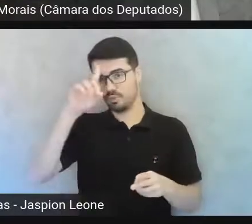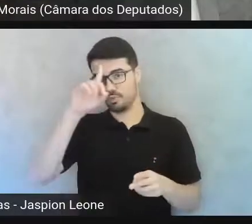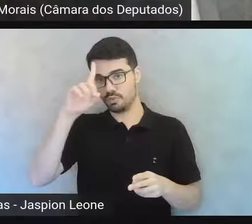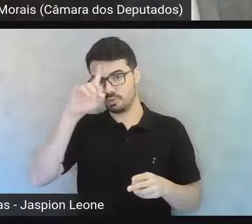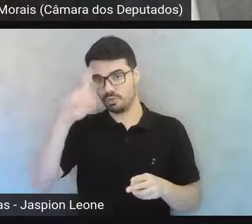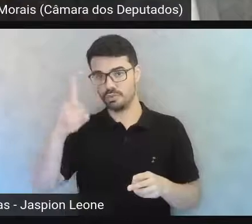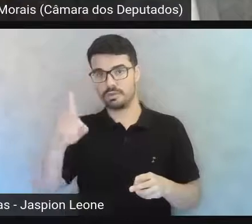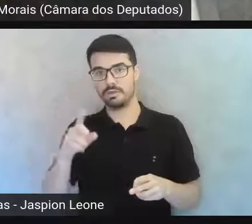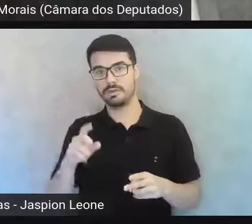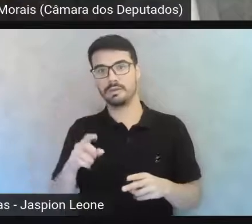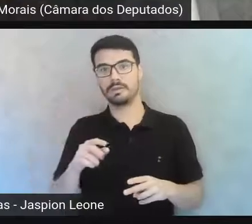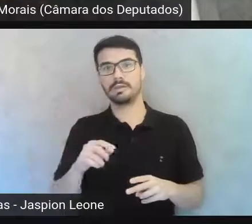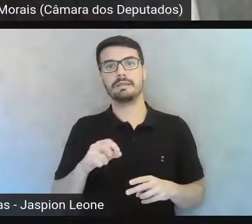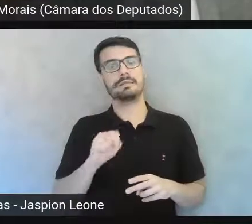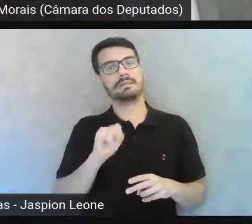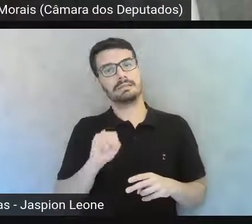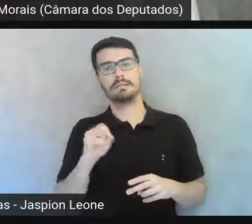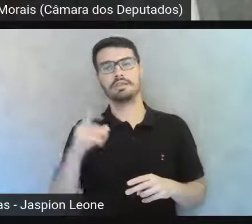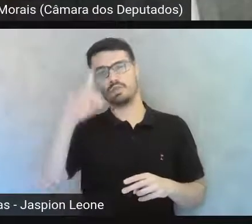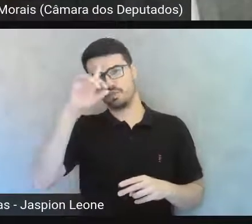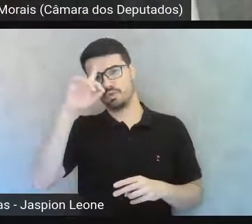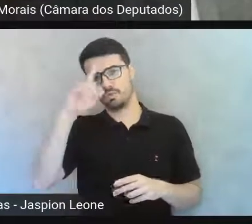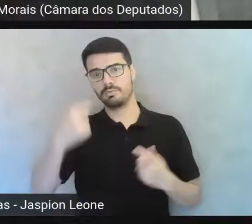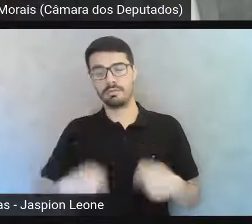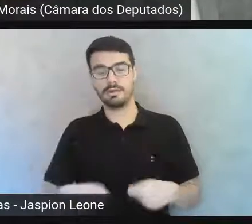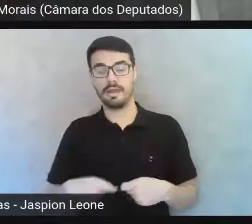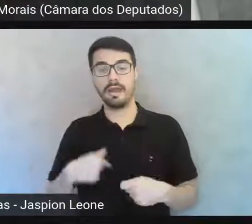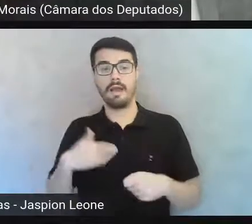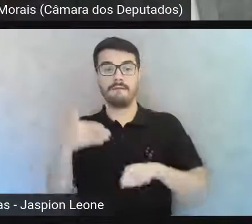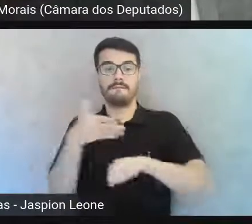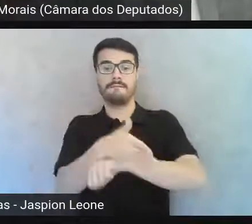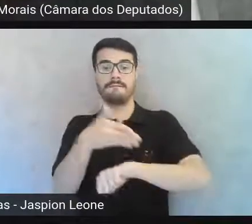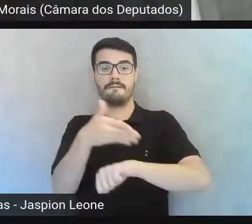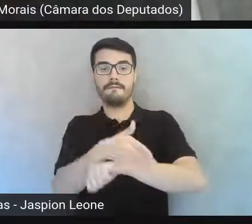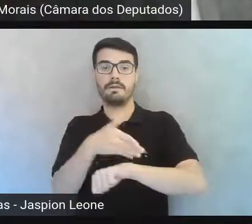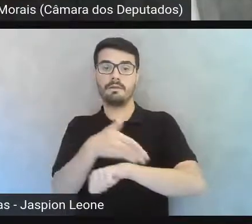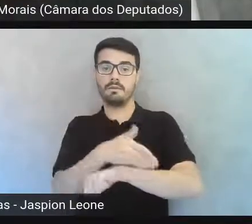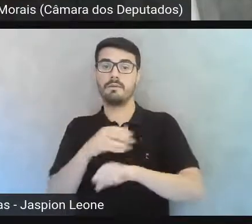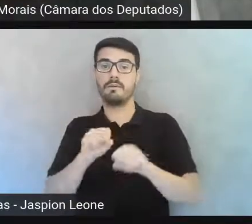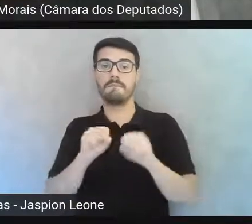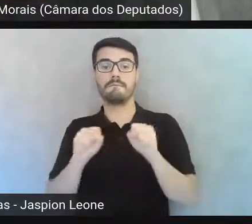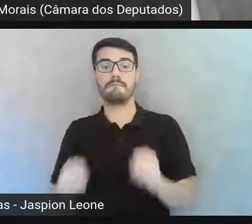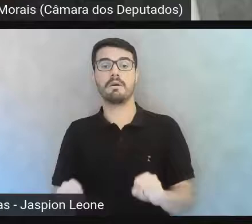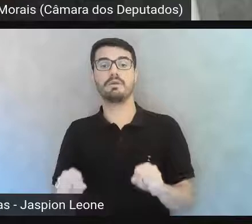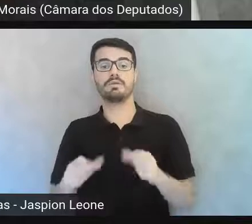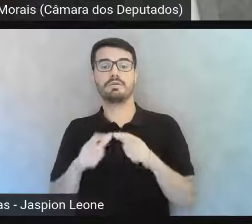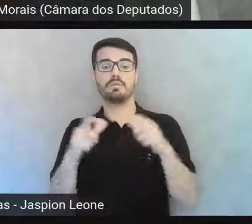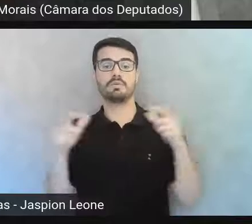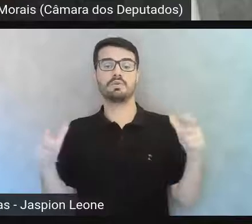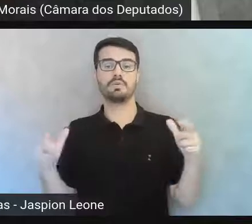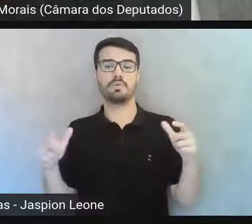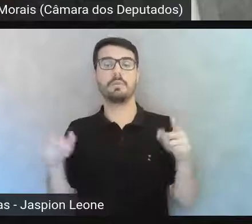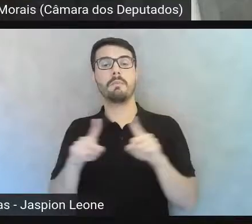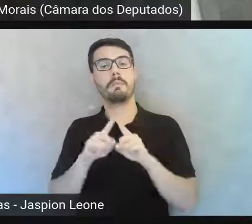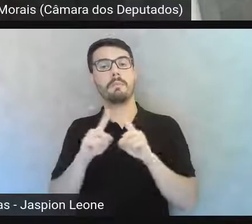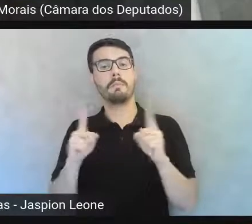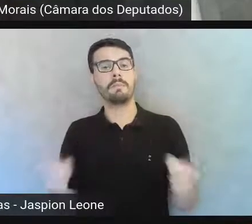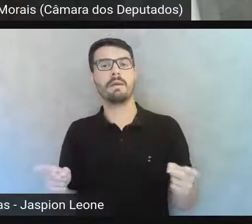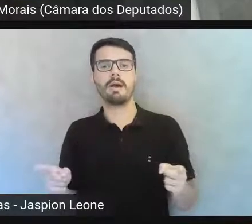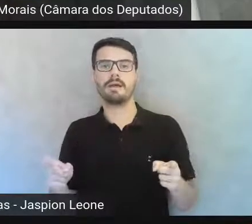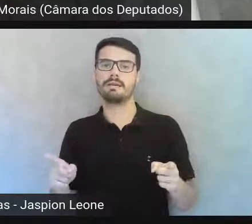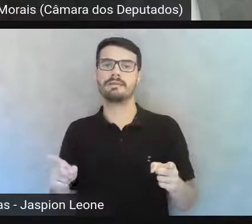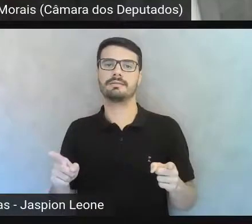era diária, passou a ser diária. A frequência pode ter aumentado, mais